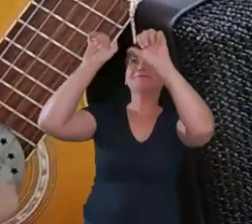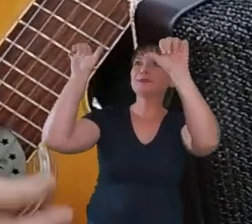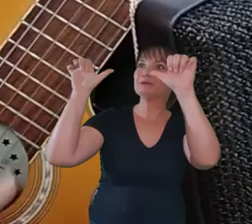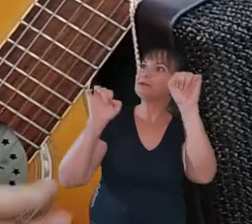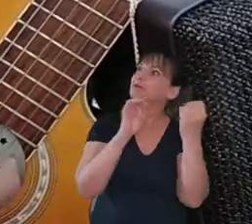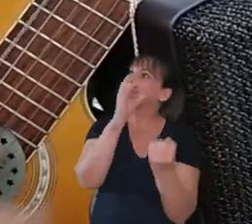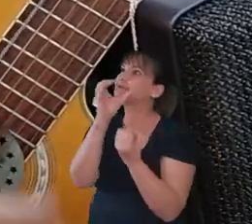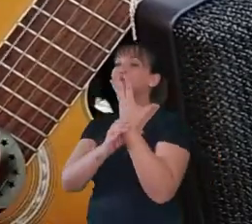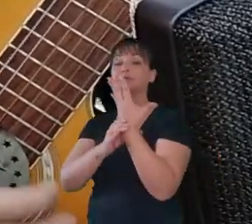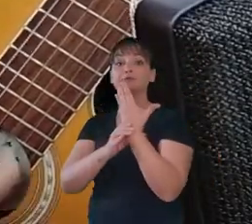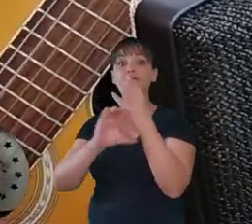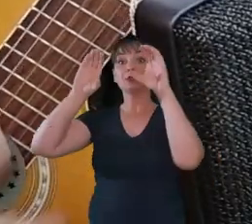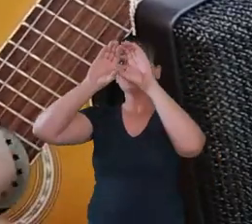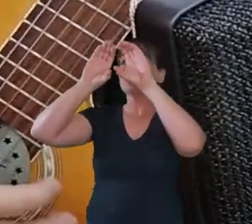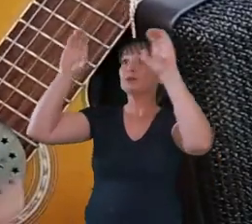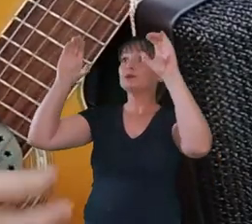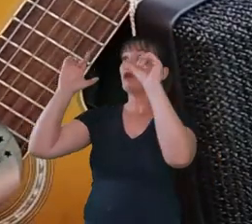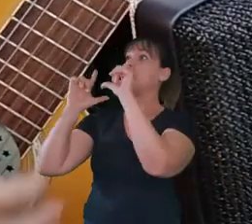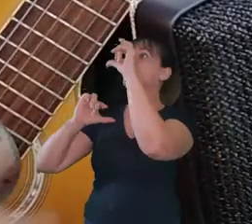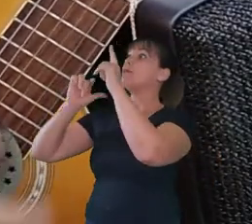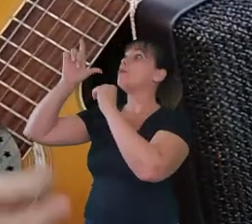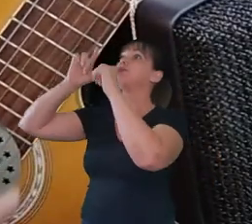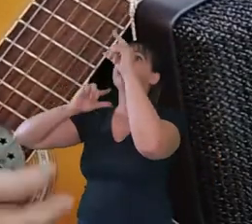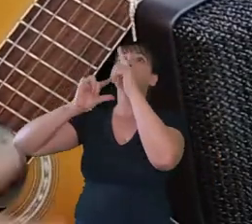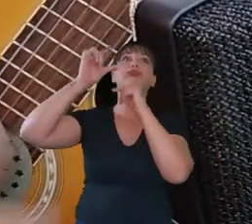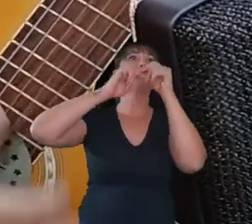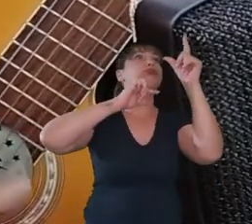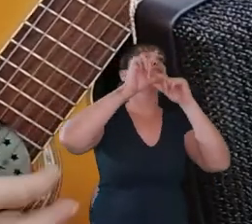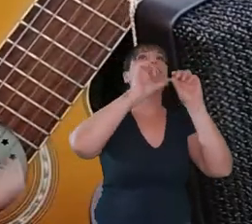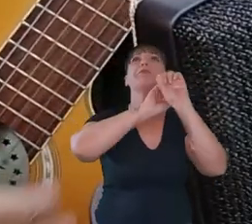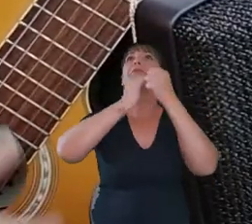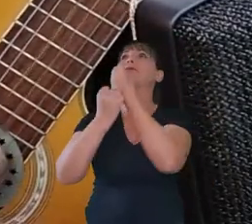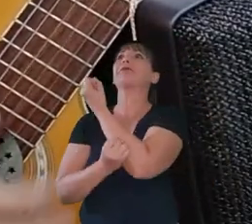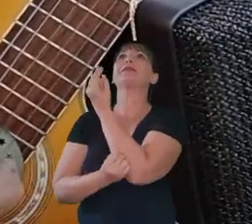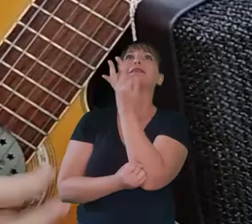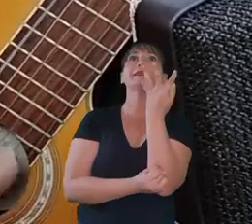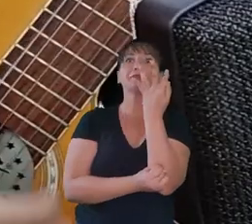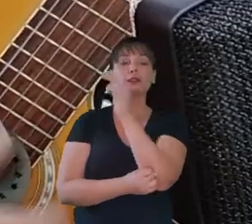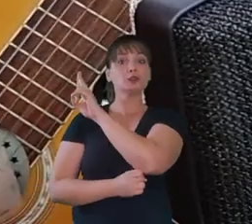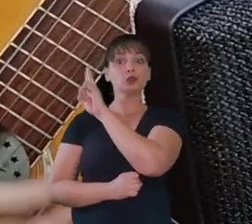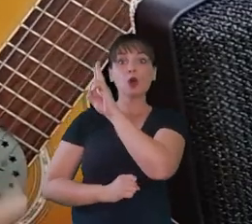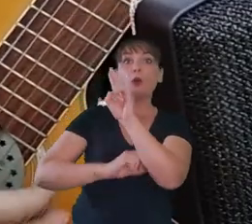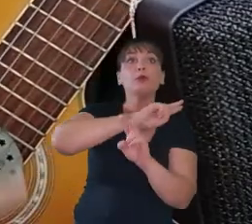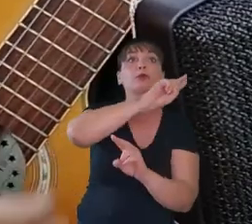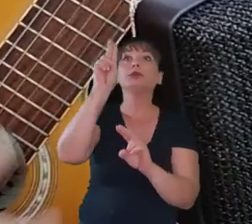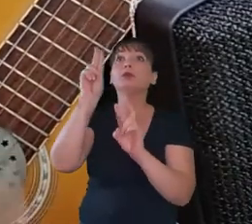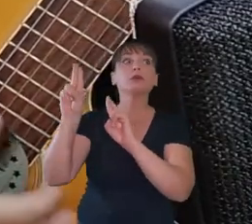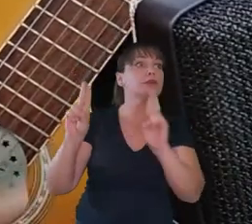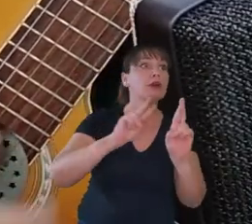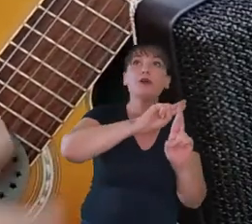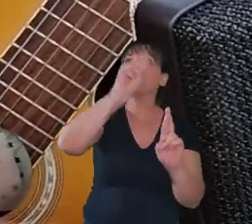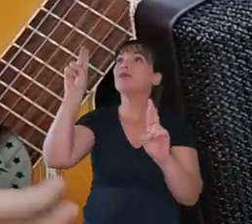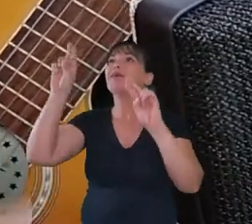pra formar. O céu cheio de estrelas que eu nem posso contar. Tem nomes de todo